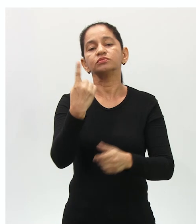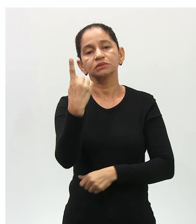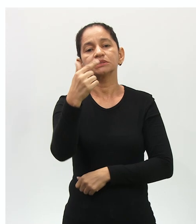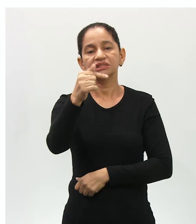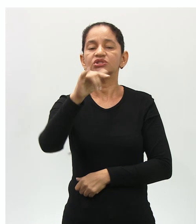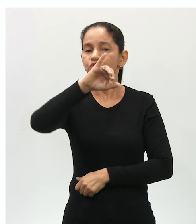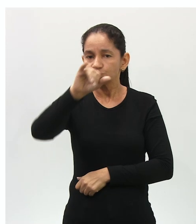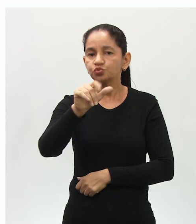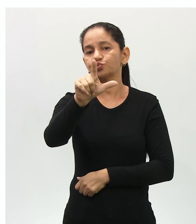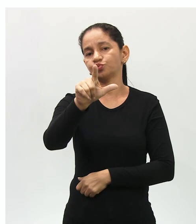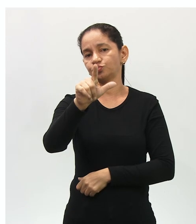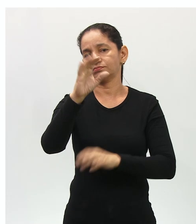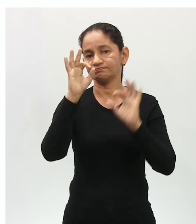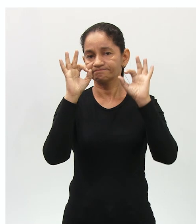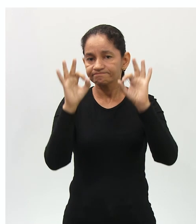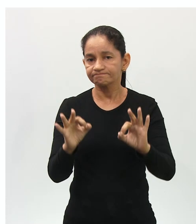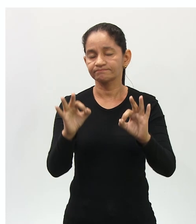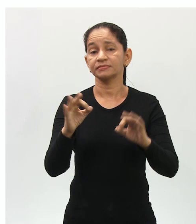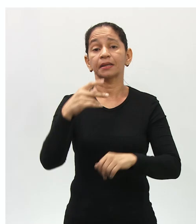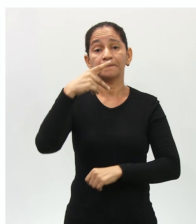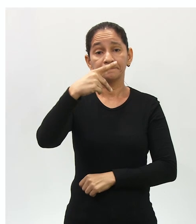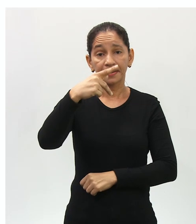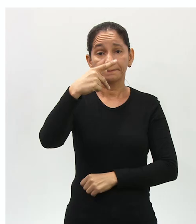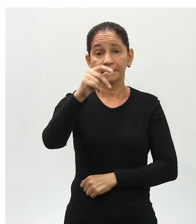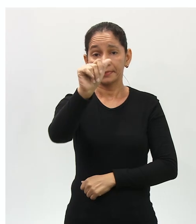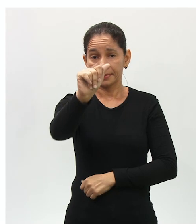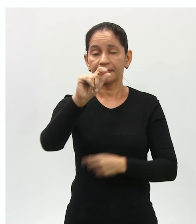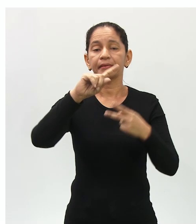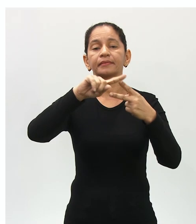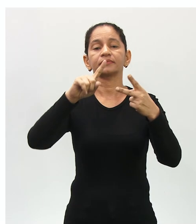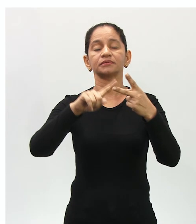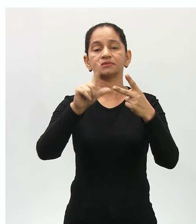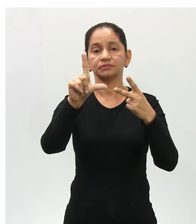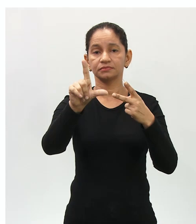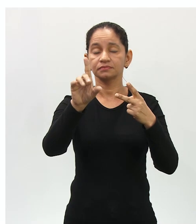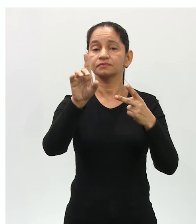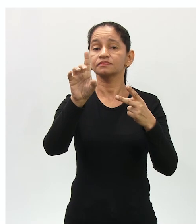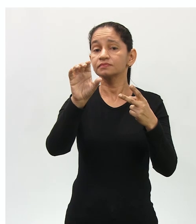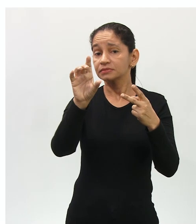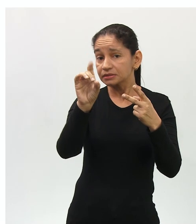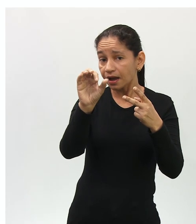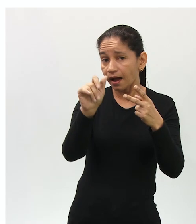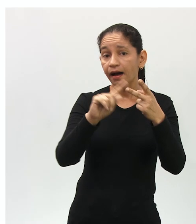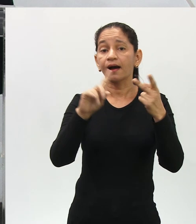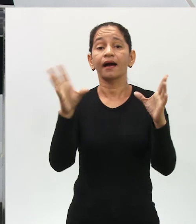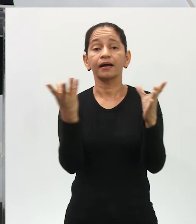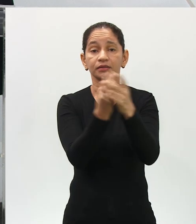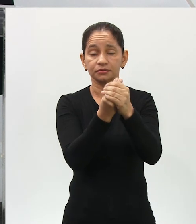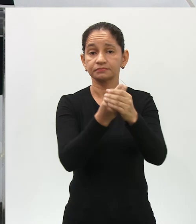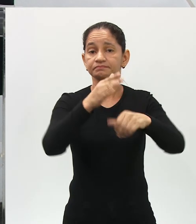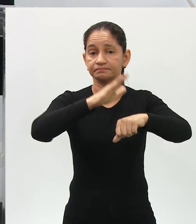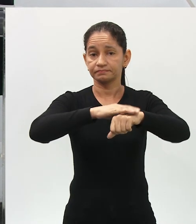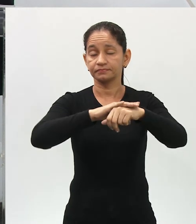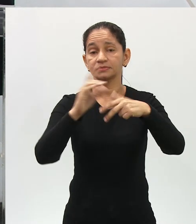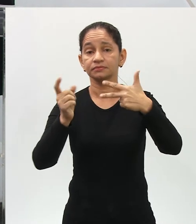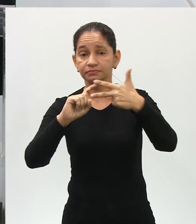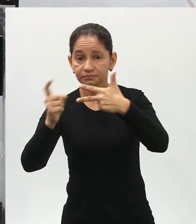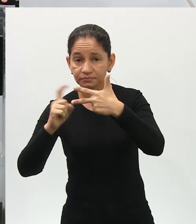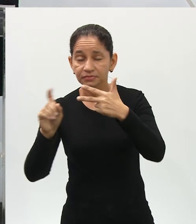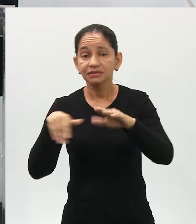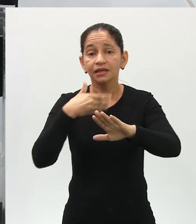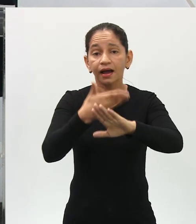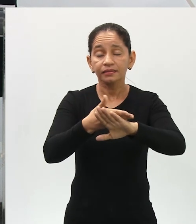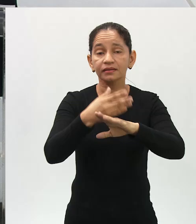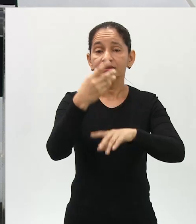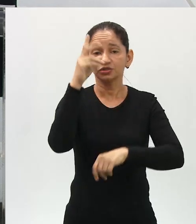legislativa, tá? Já o PPA e a Lei de Diretrizes Orçamentárias, o chefe do Poder Executivo tem que apresentar essas